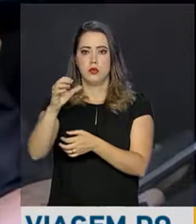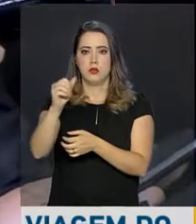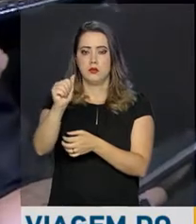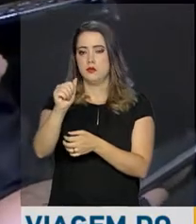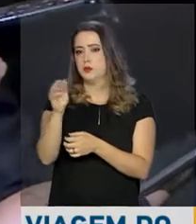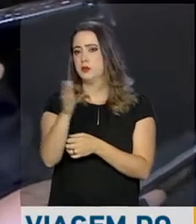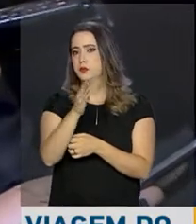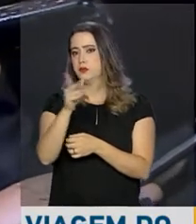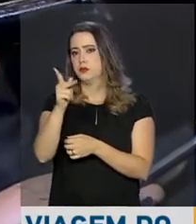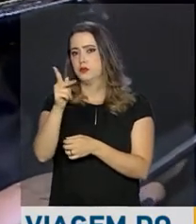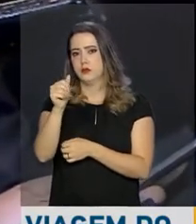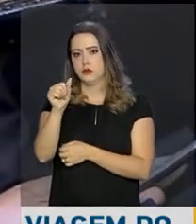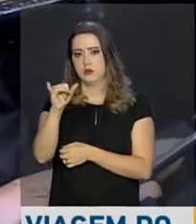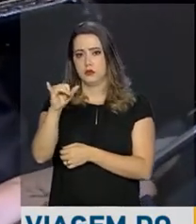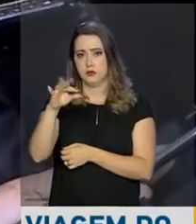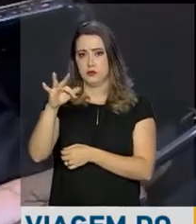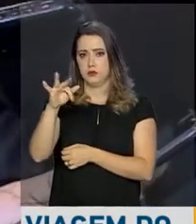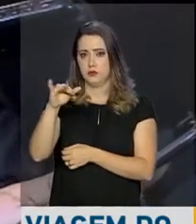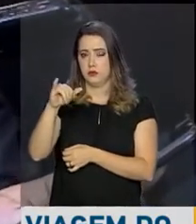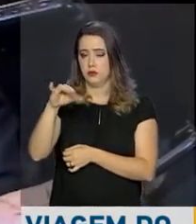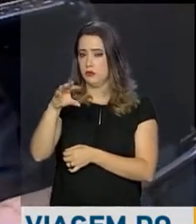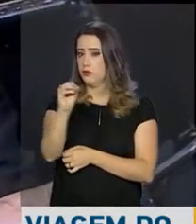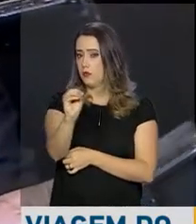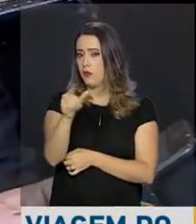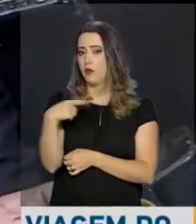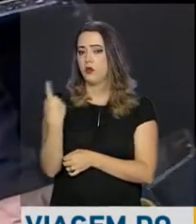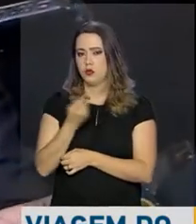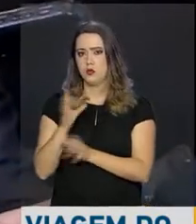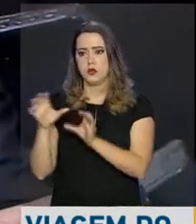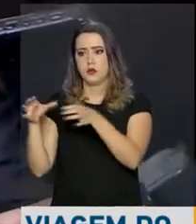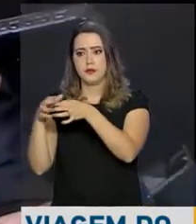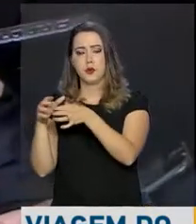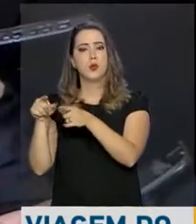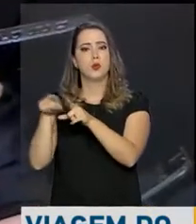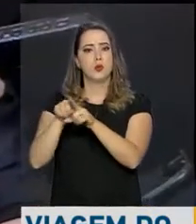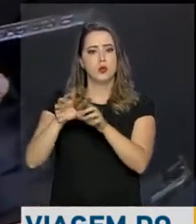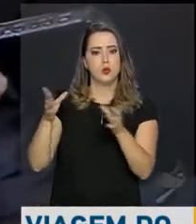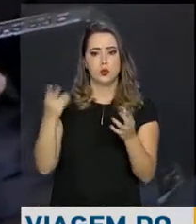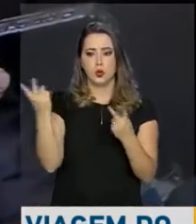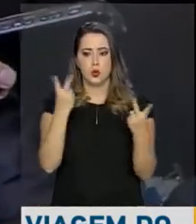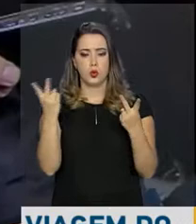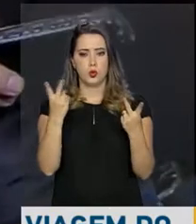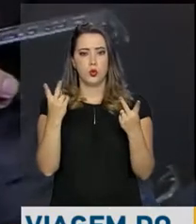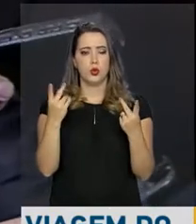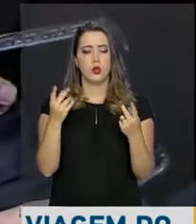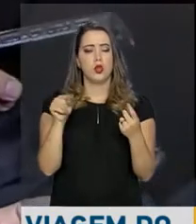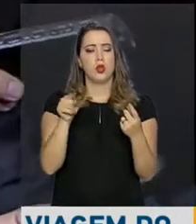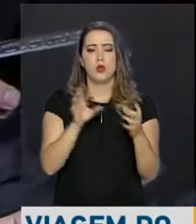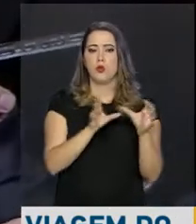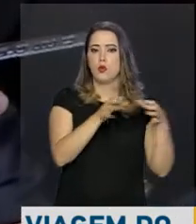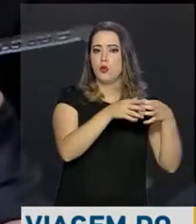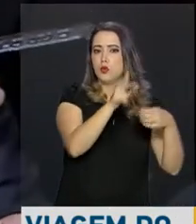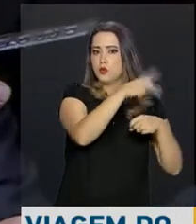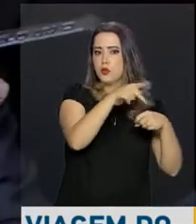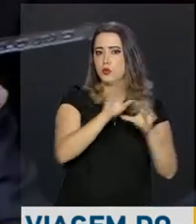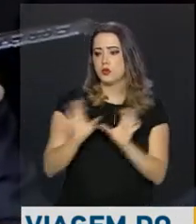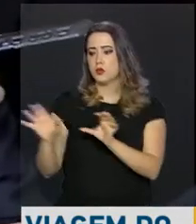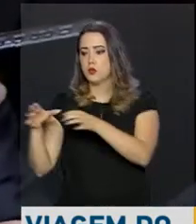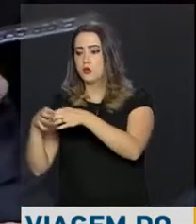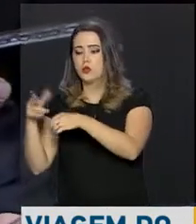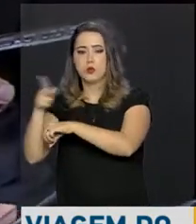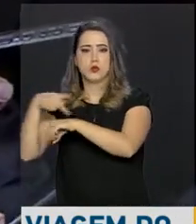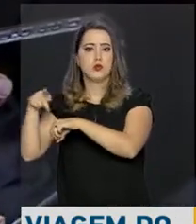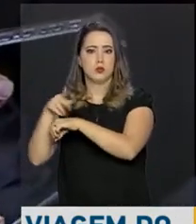foi tratada por nós na Cúpula das Américas, informalmente, e agora aquela conversa que nós tivemos na Cúpula das